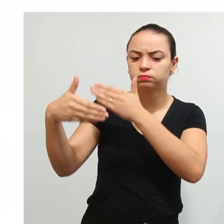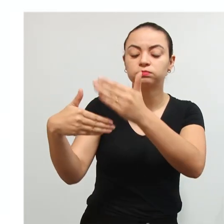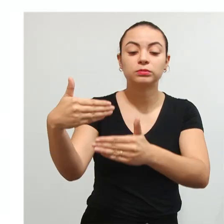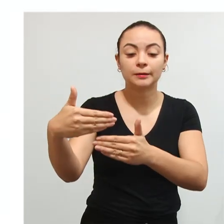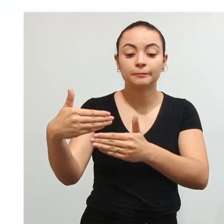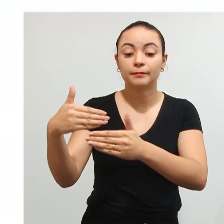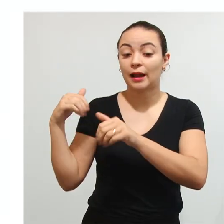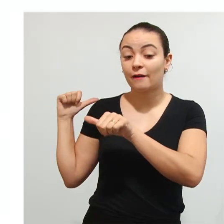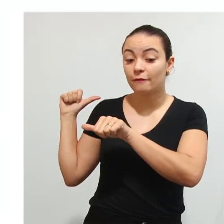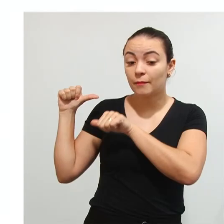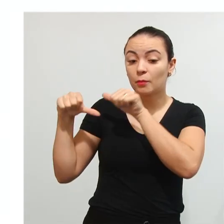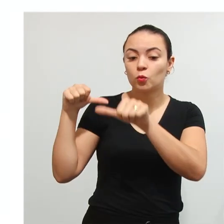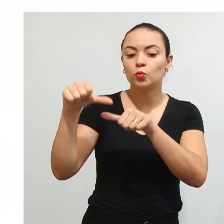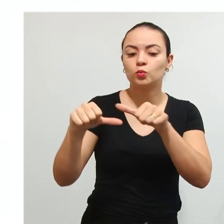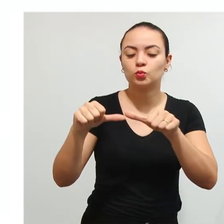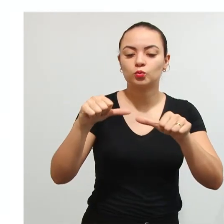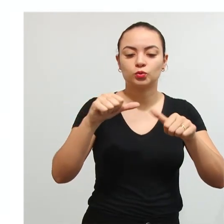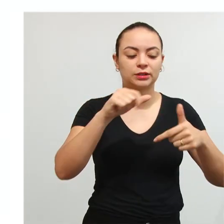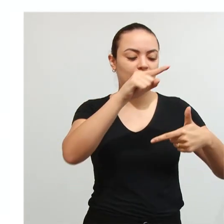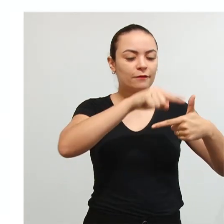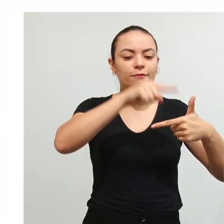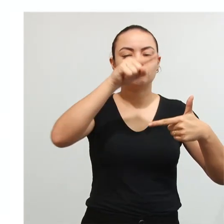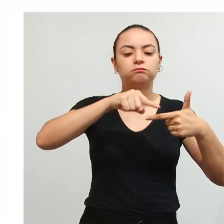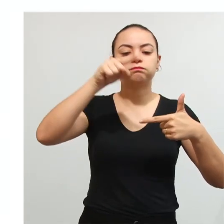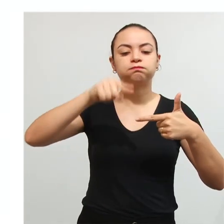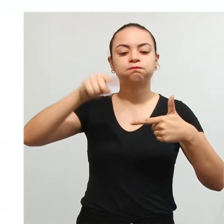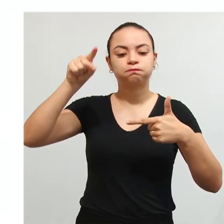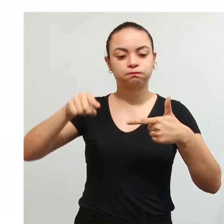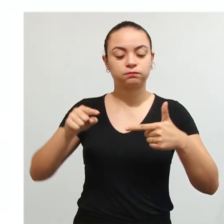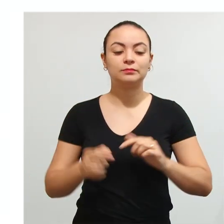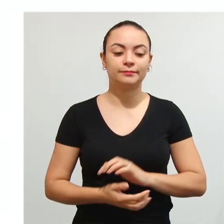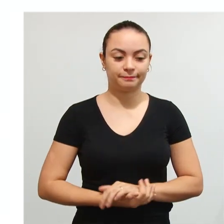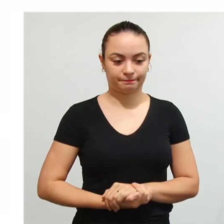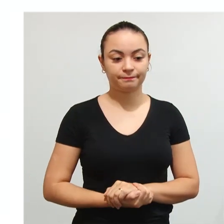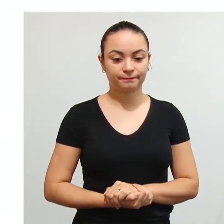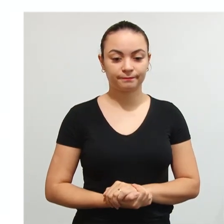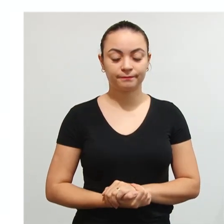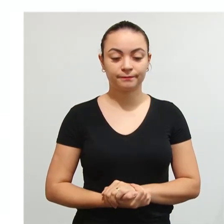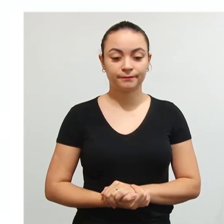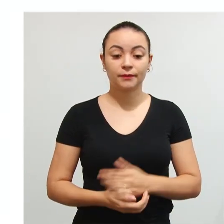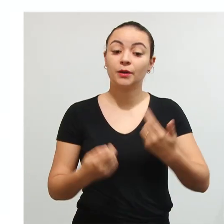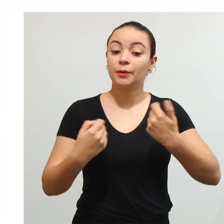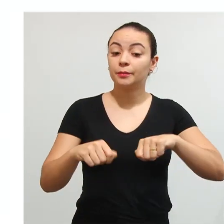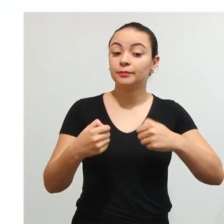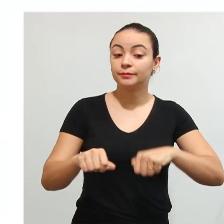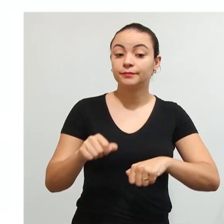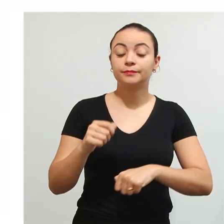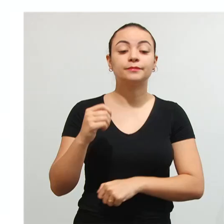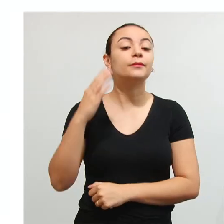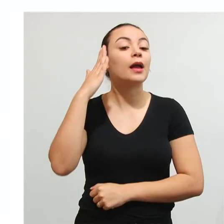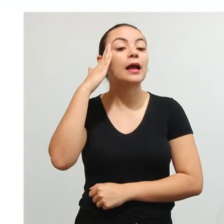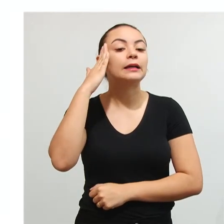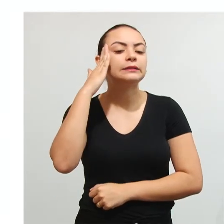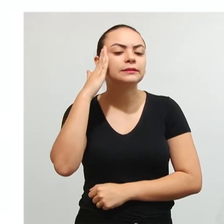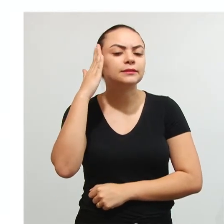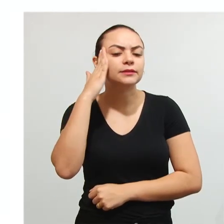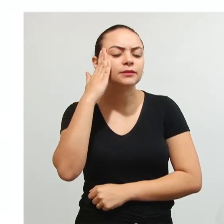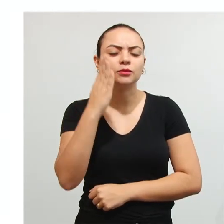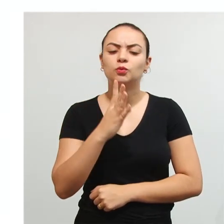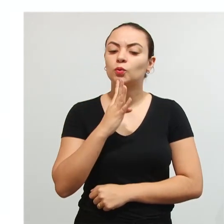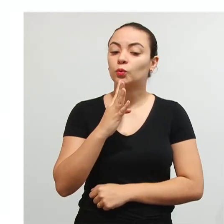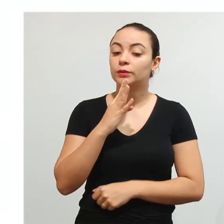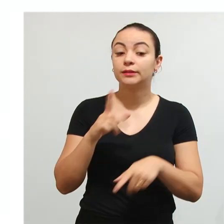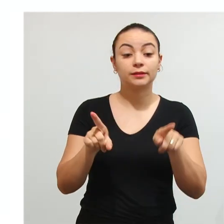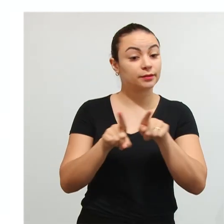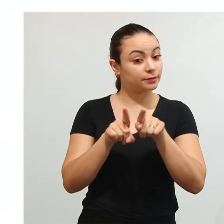será os juros de uma aplicação e para isso eu preciso conhecer o conceito de porcentagem, já que eu